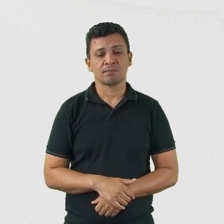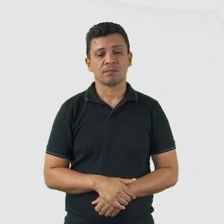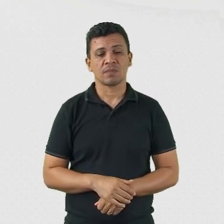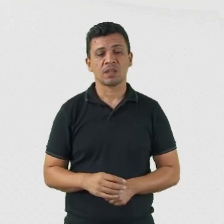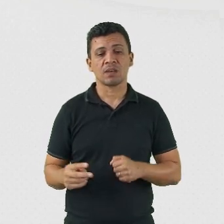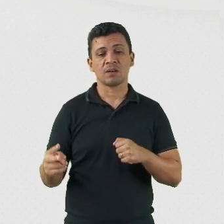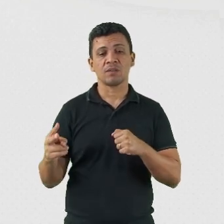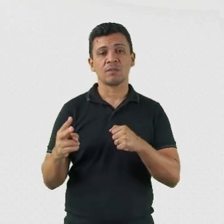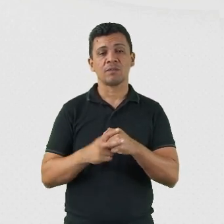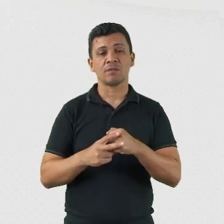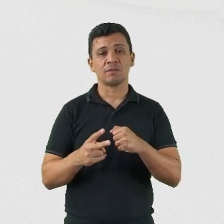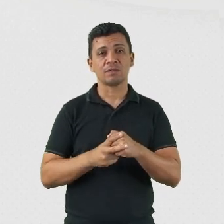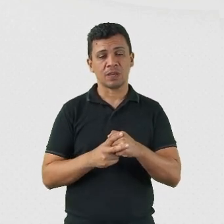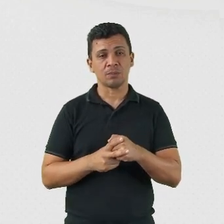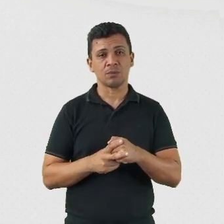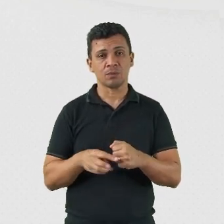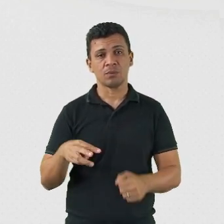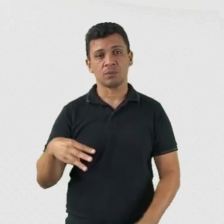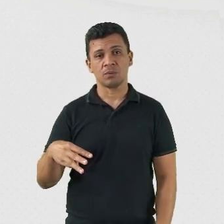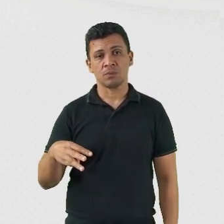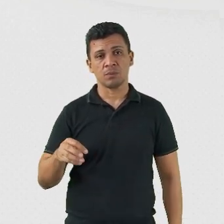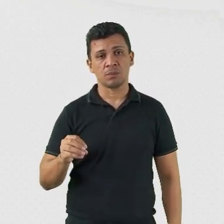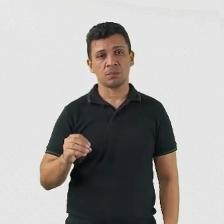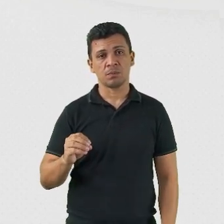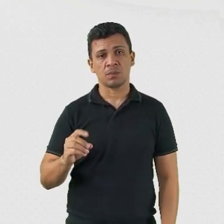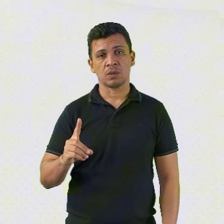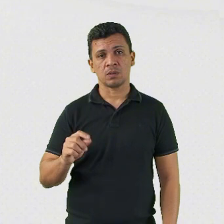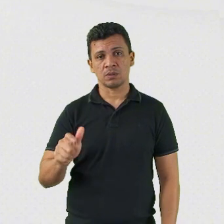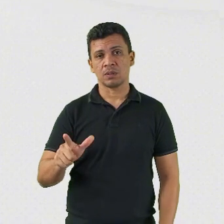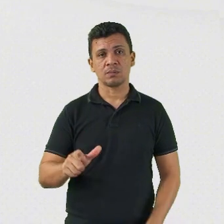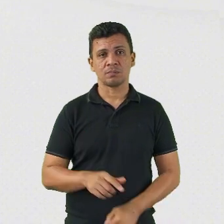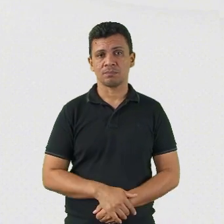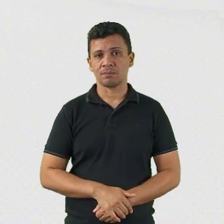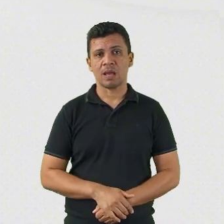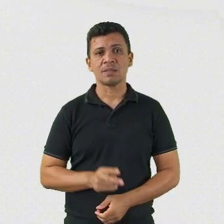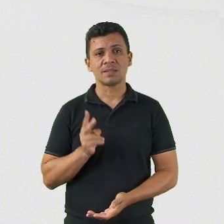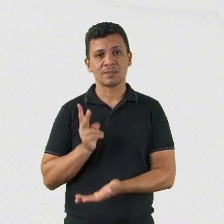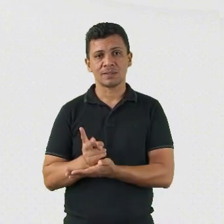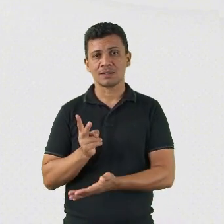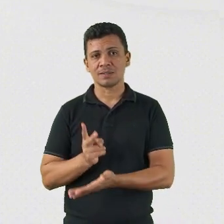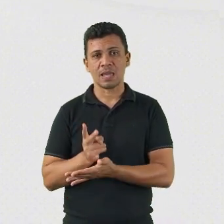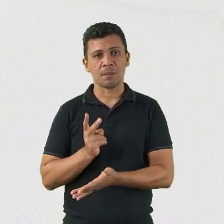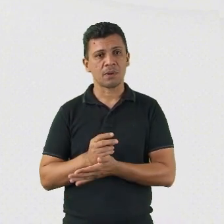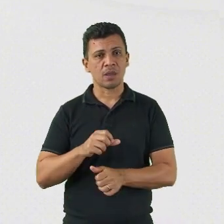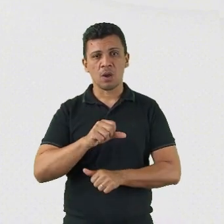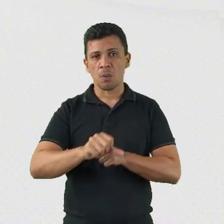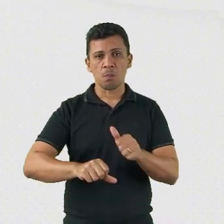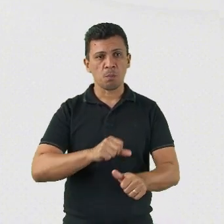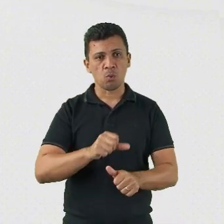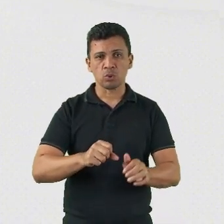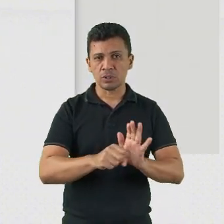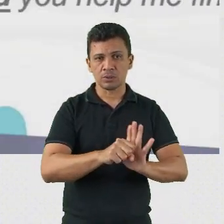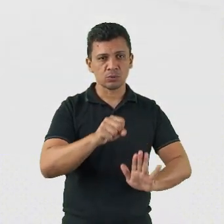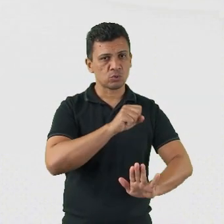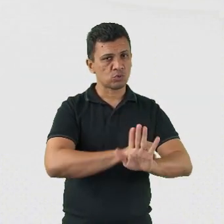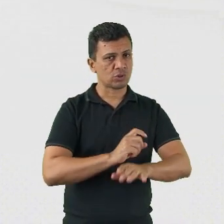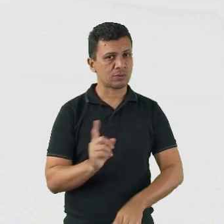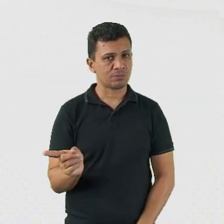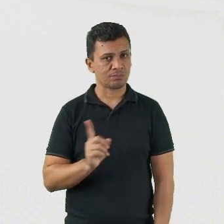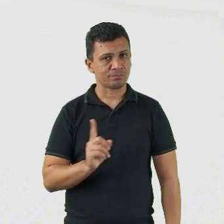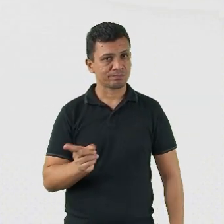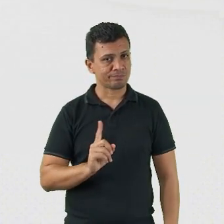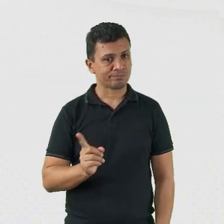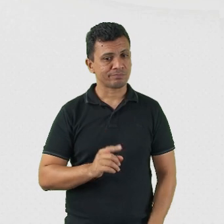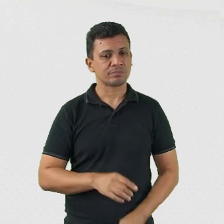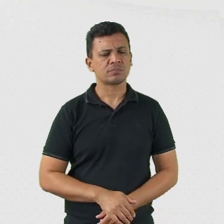verbos modais, do not change. Eles não mudam de acordo com o sujeito. Por que tem essa